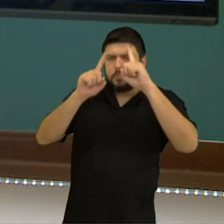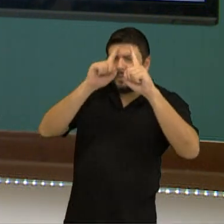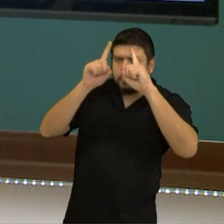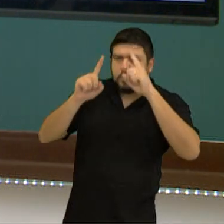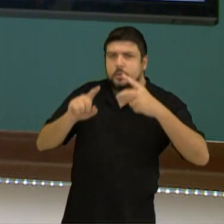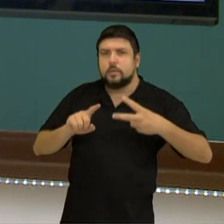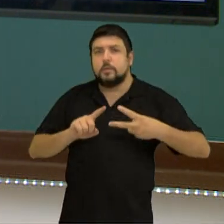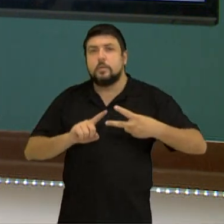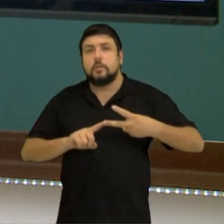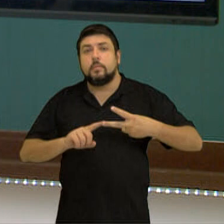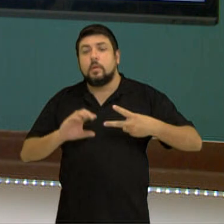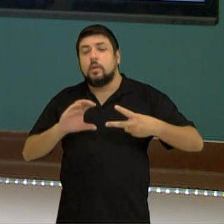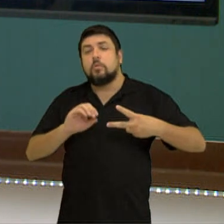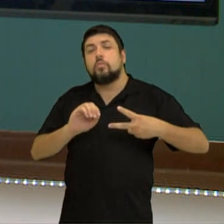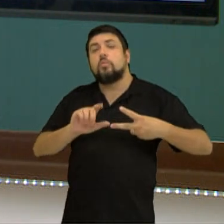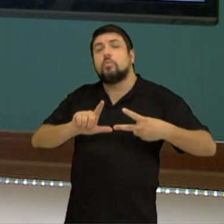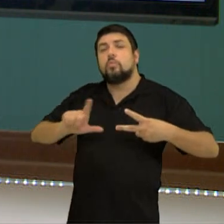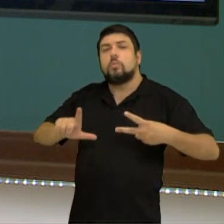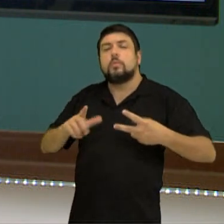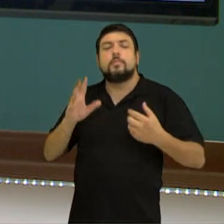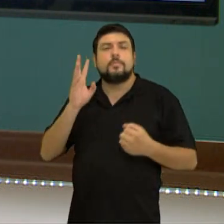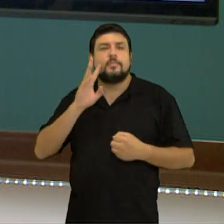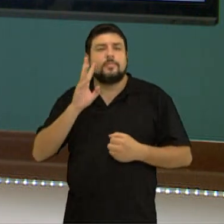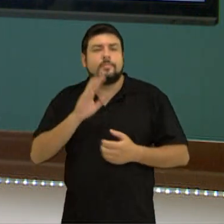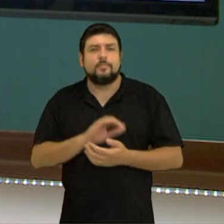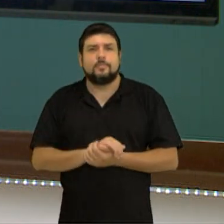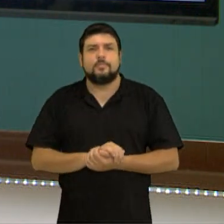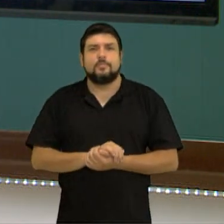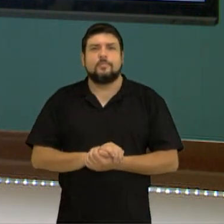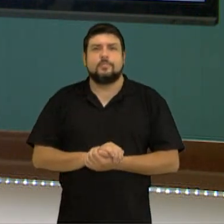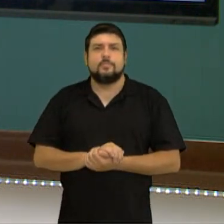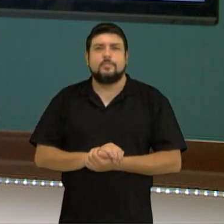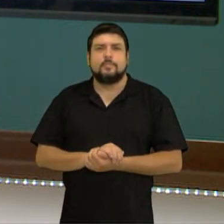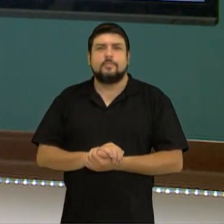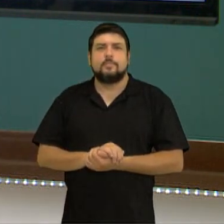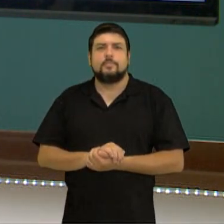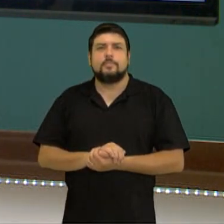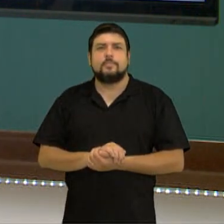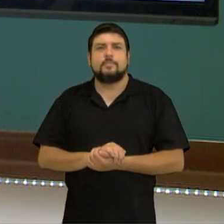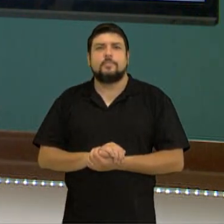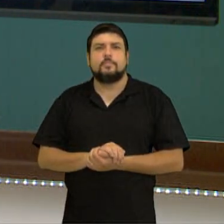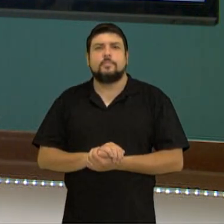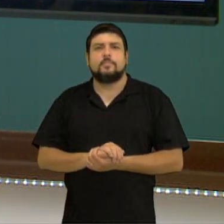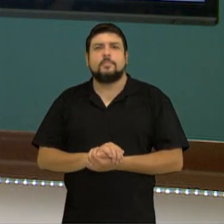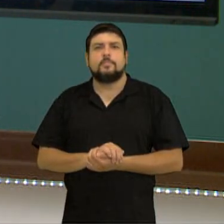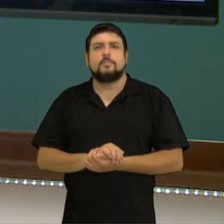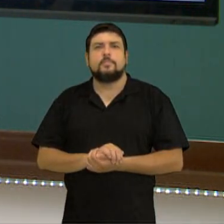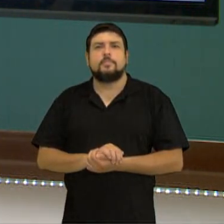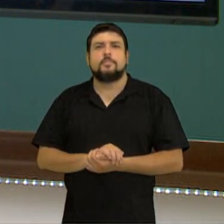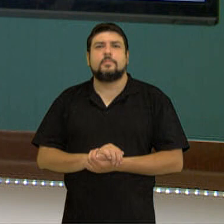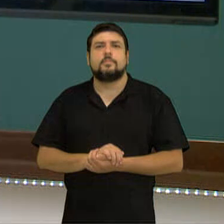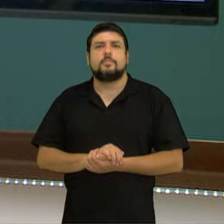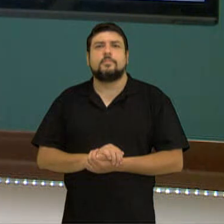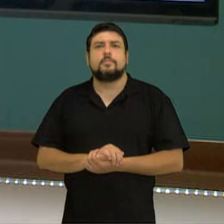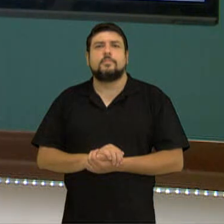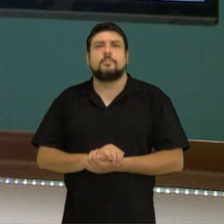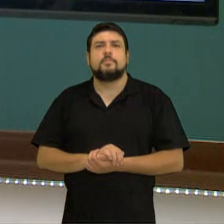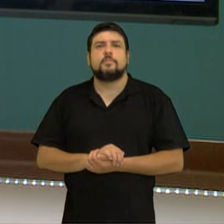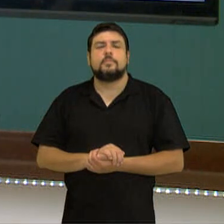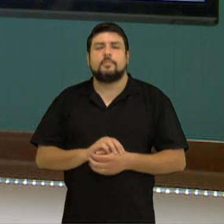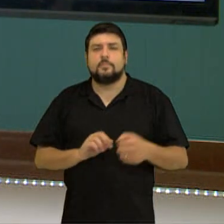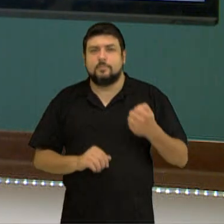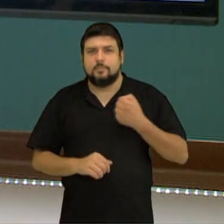né? Carry out creative and cool things. Executar coisas legais e criativas, tá bom? Na